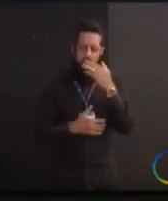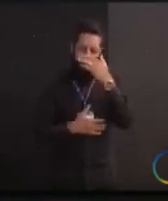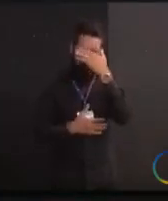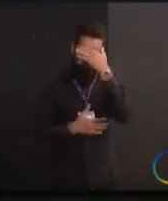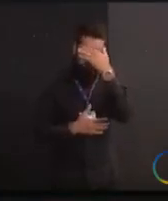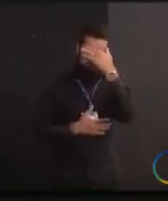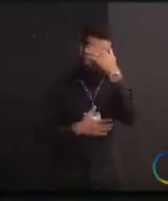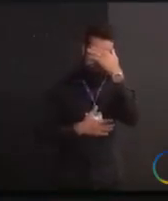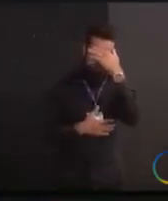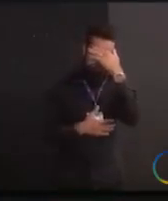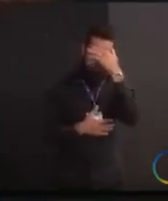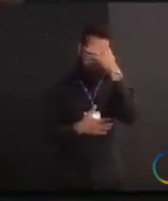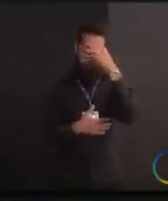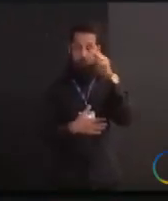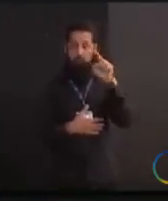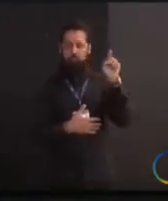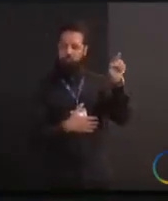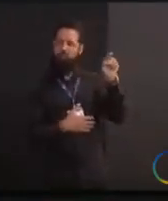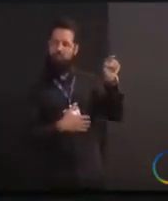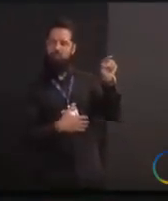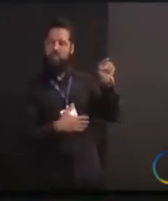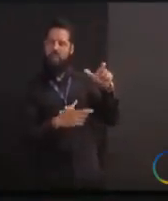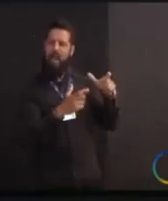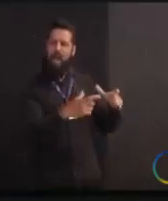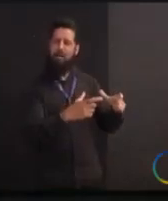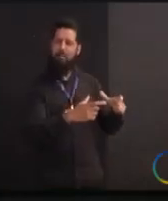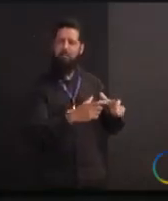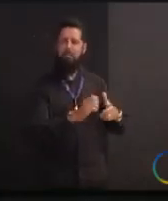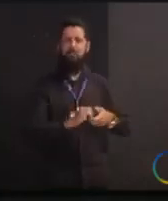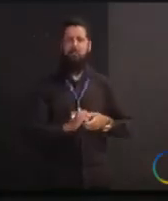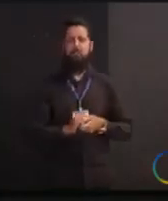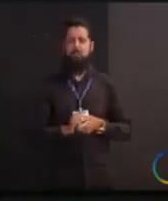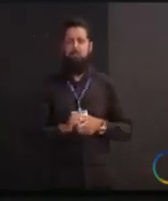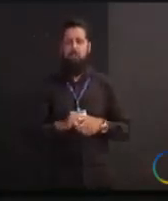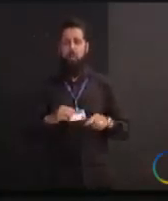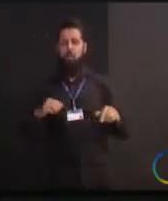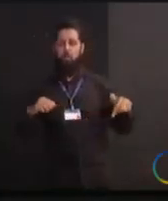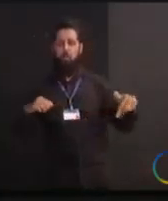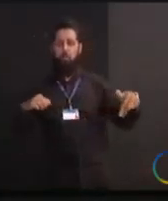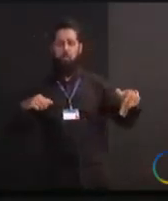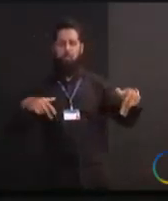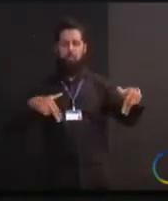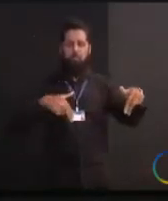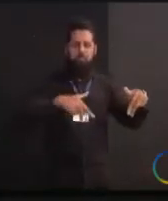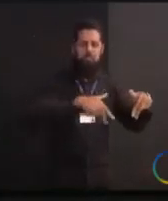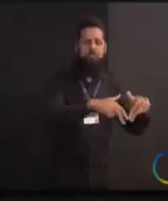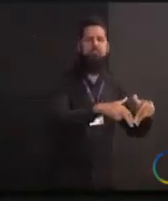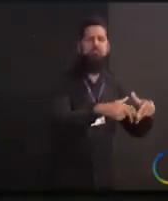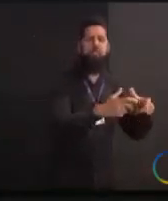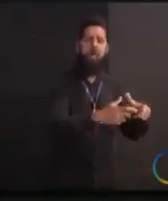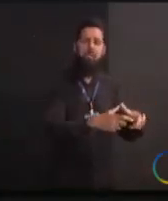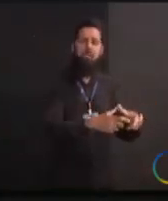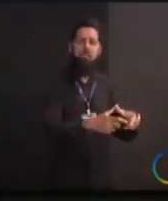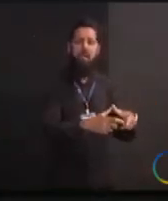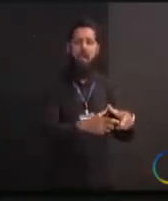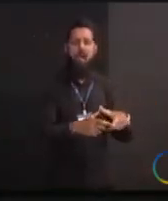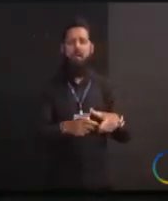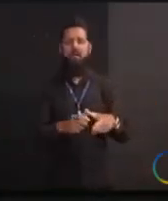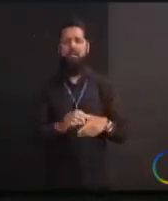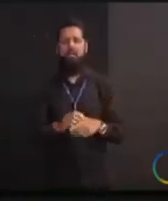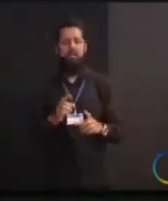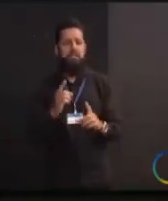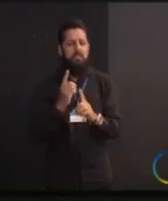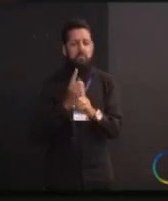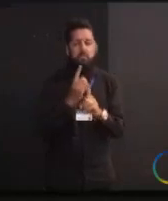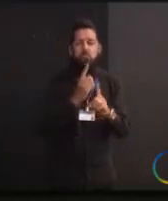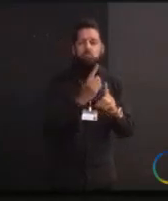né? Coitado do Chico, né? Aí fomos lá, reunimos na casa da irmã dele, já preparando tudo para